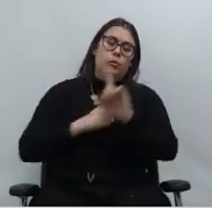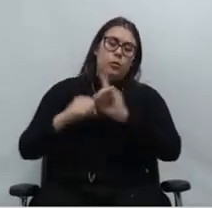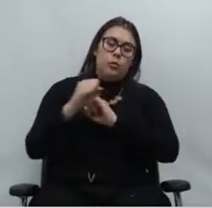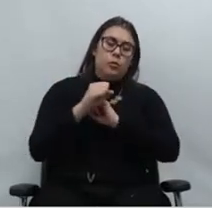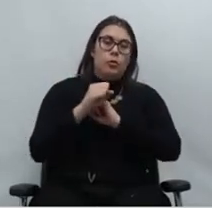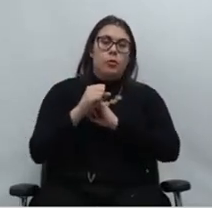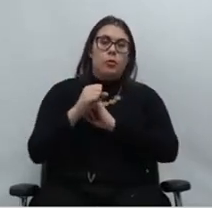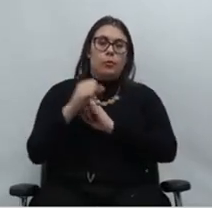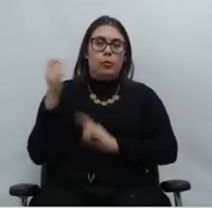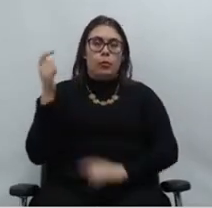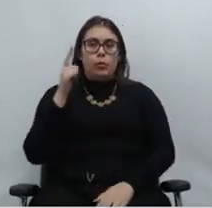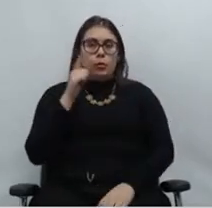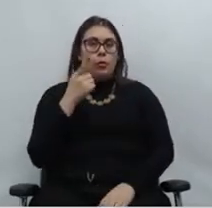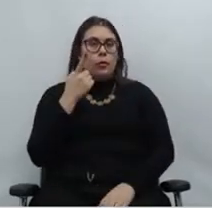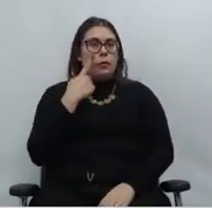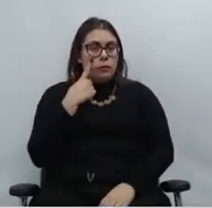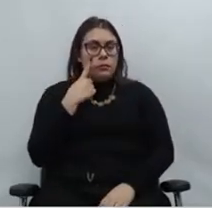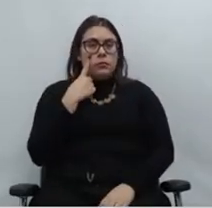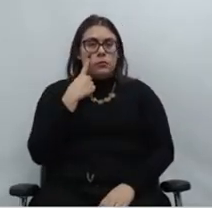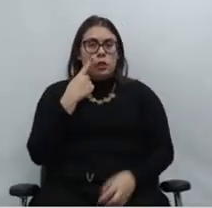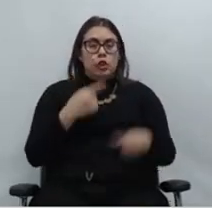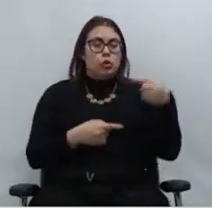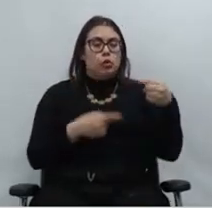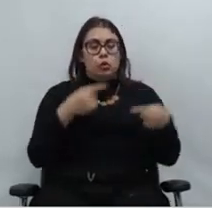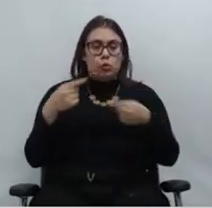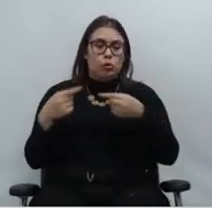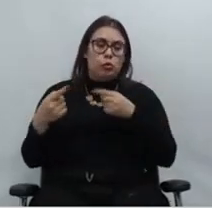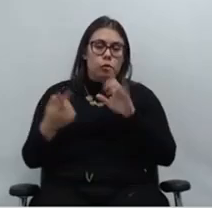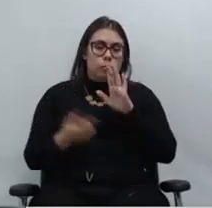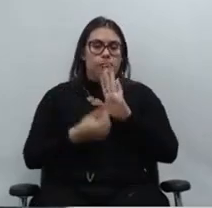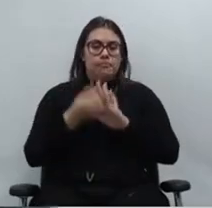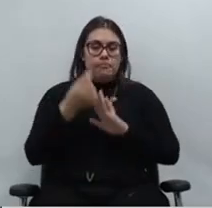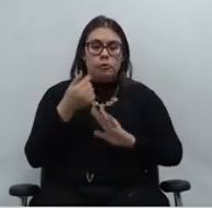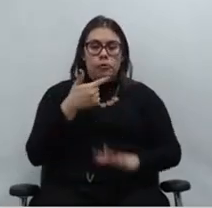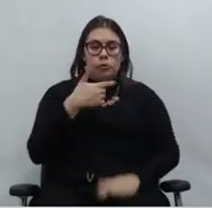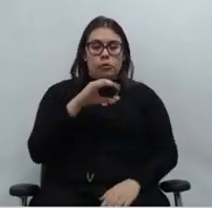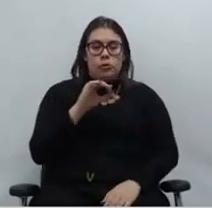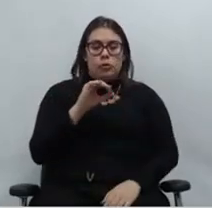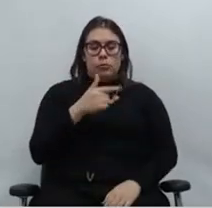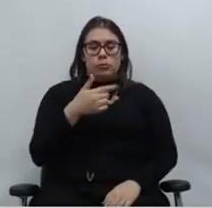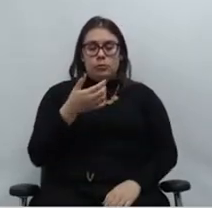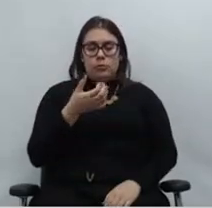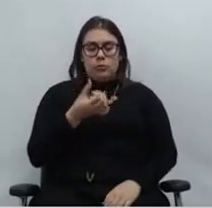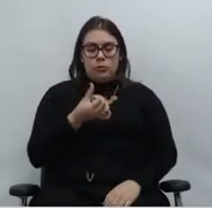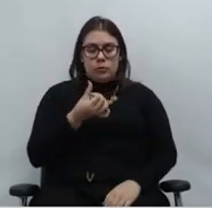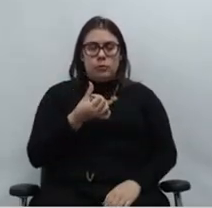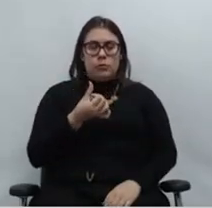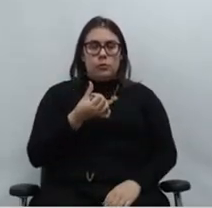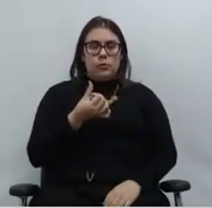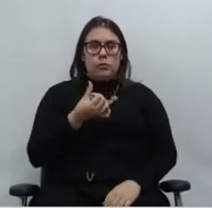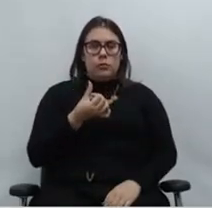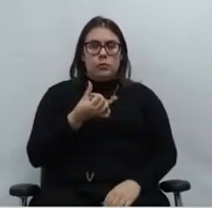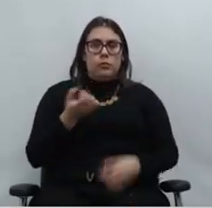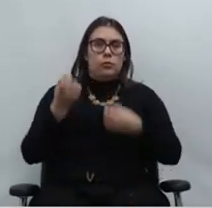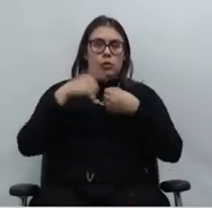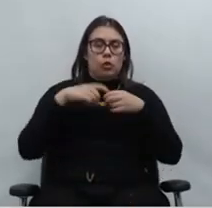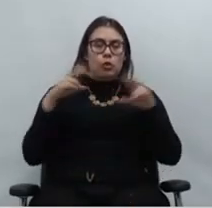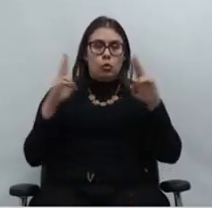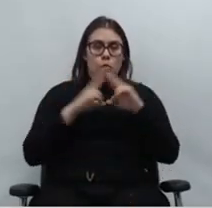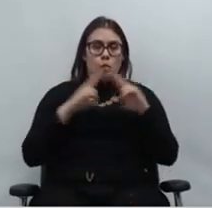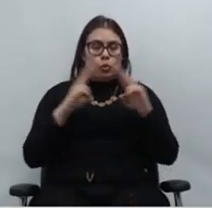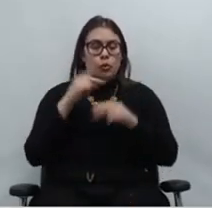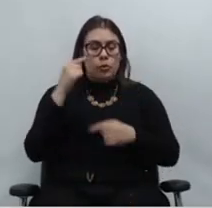com a finalidade que sejam incorporadas na discussão do orçamento do exercício de 2026. 1. A retomada com urgência